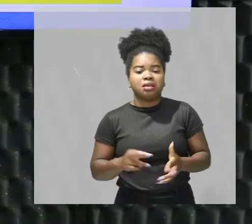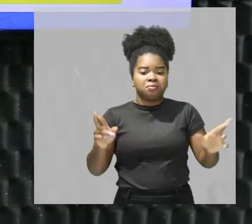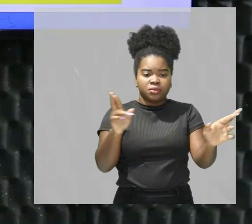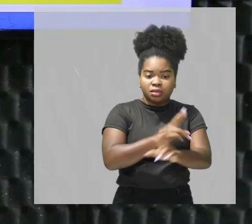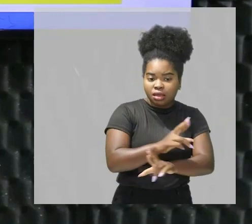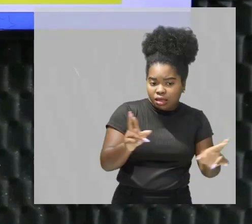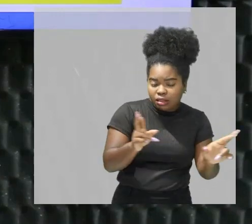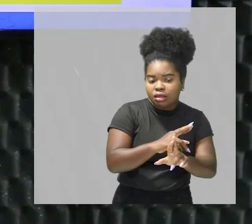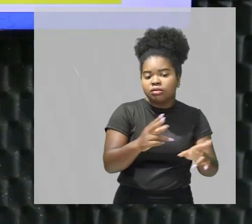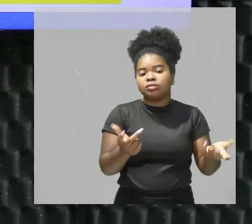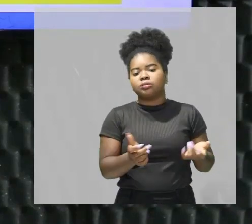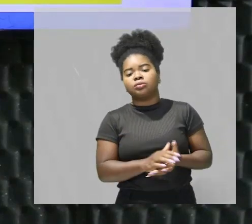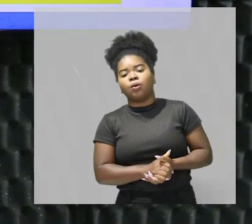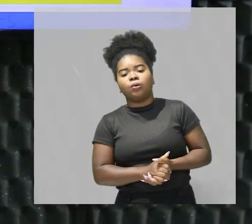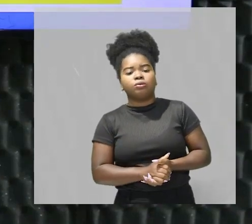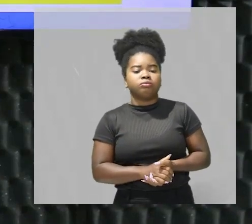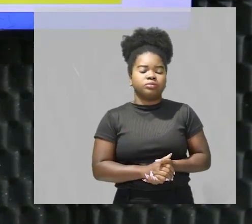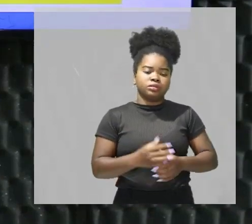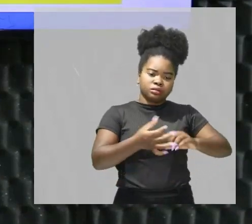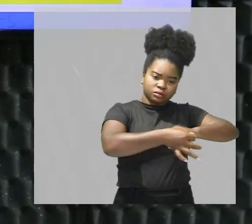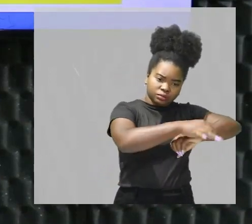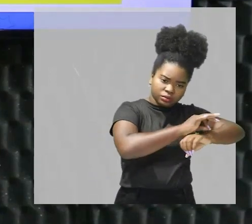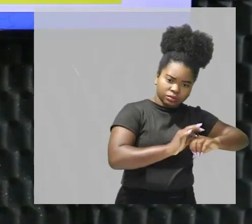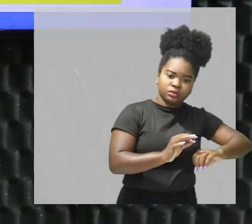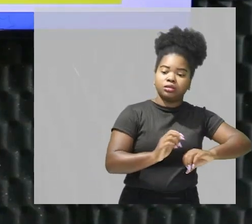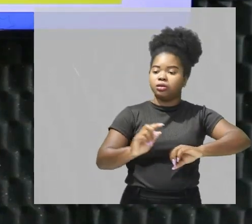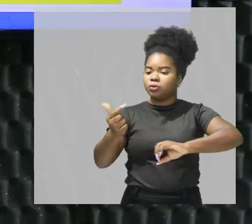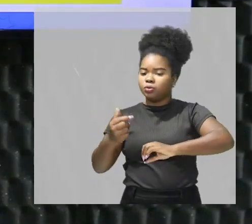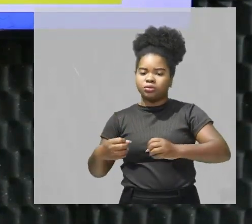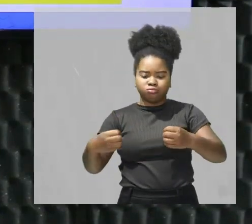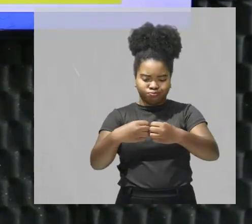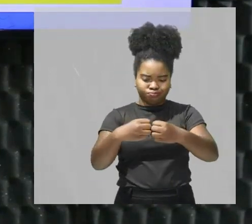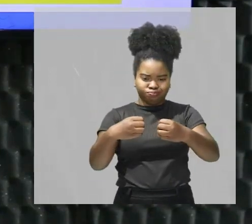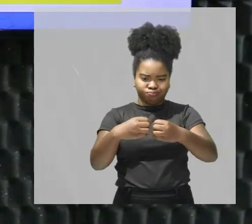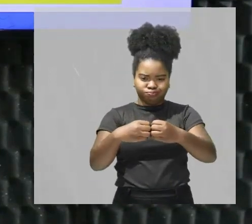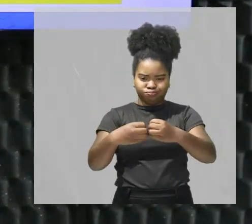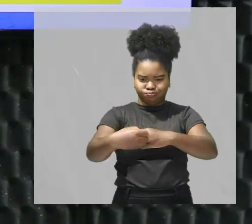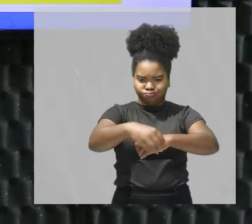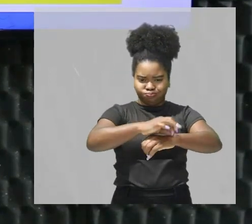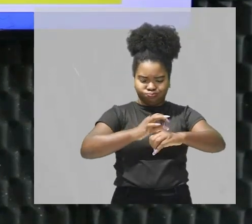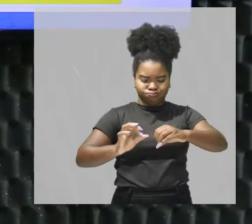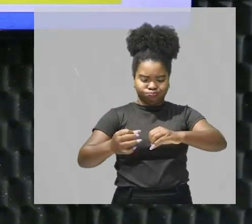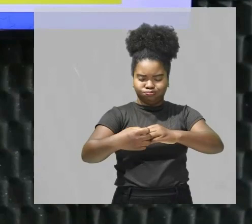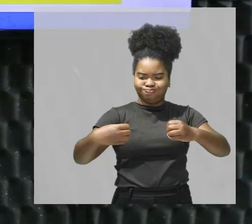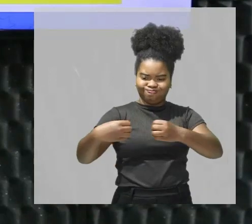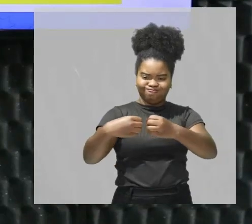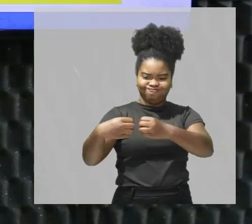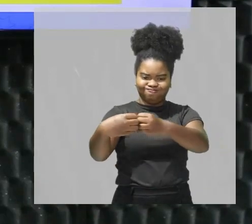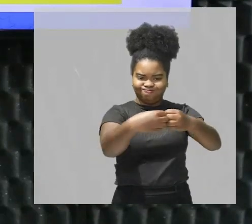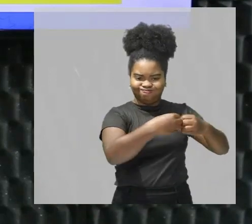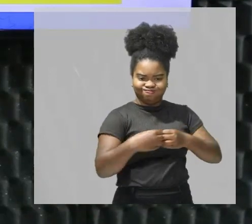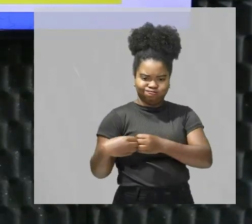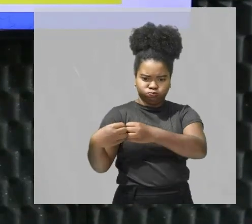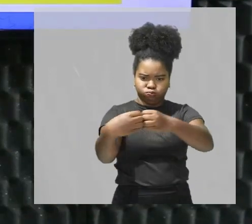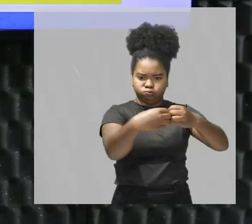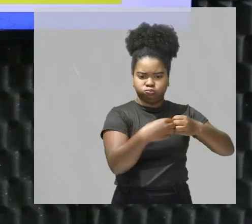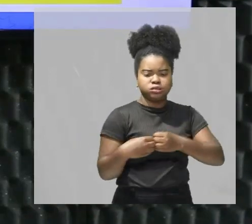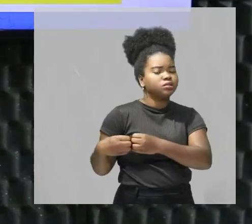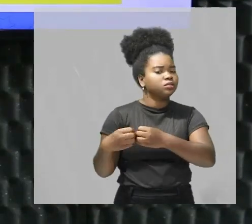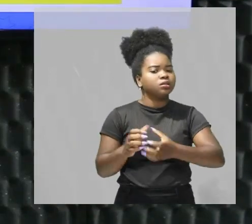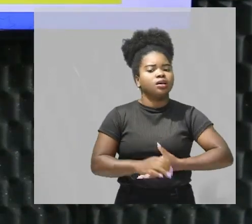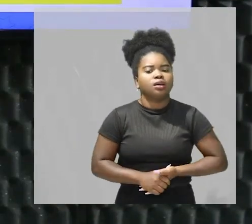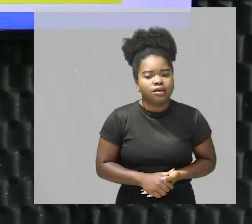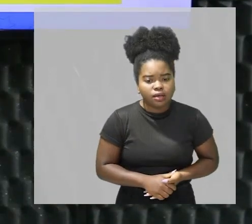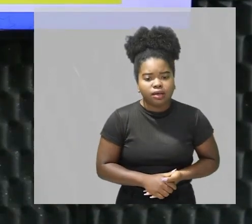certo? Entre uma molécula e outra. Quanto mais pontos de interação, maior